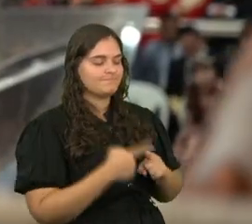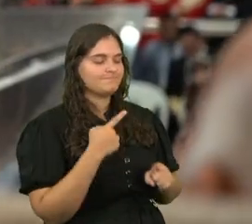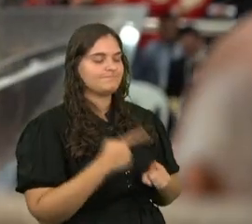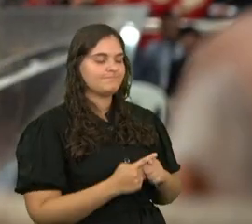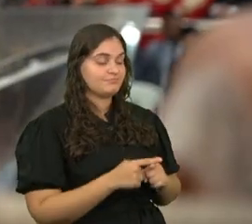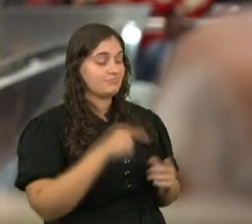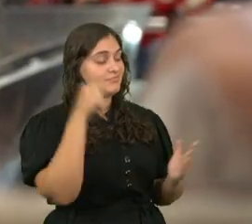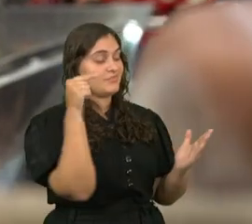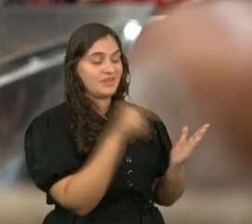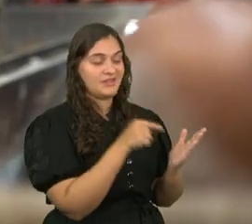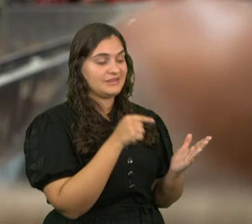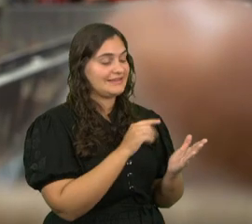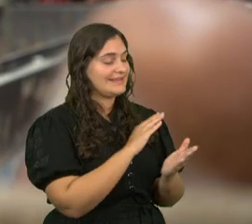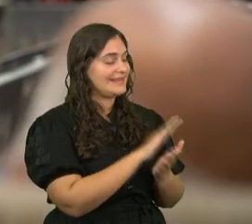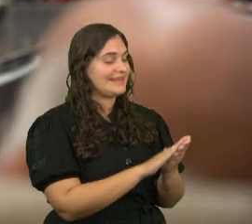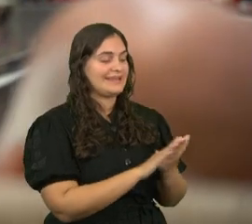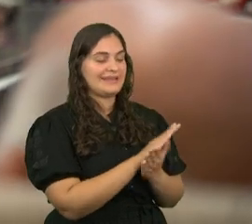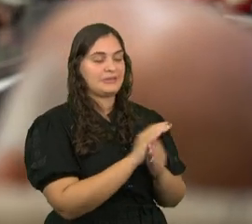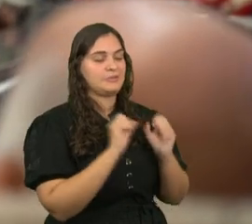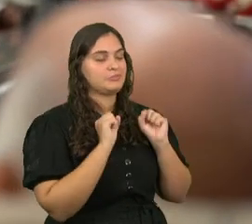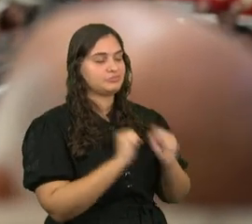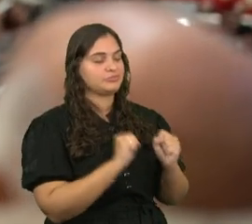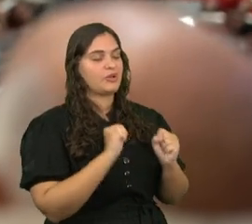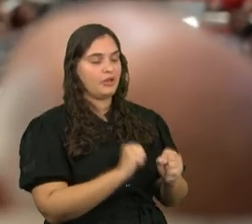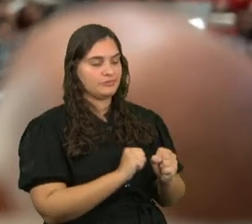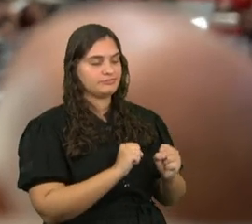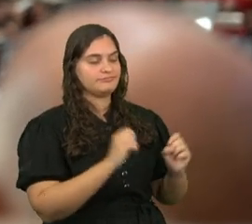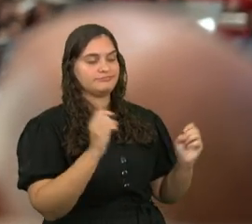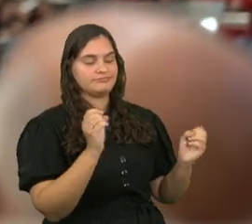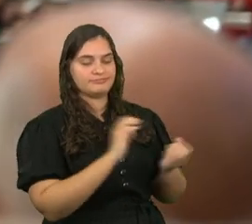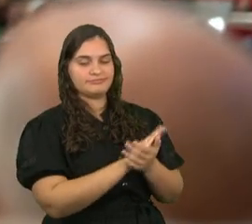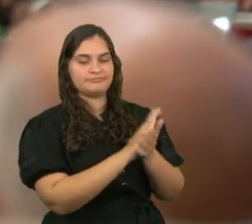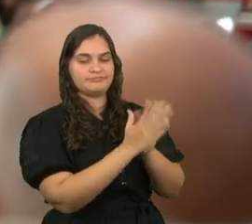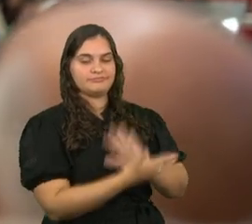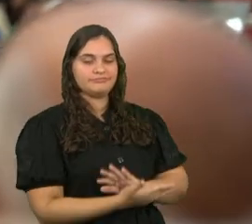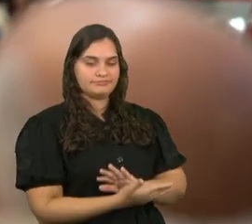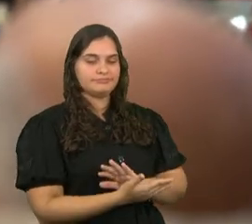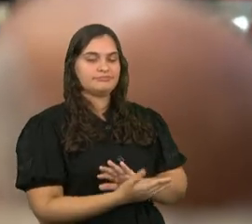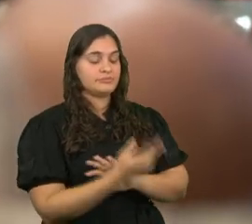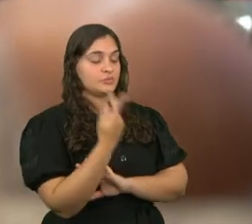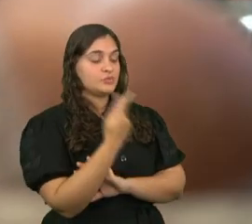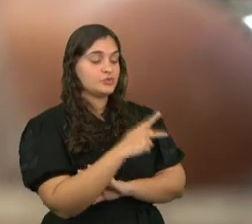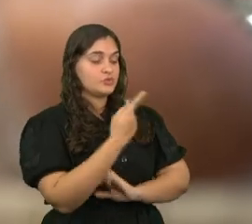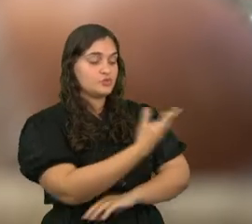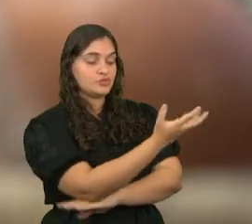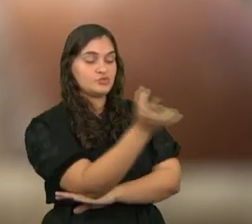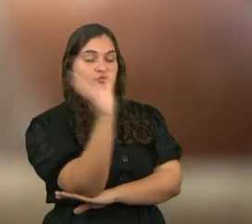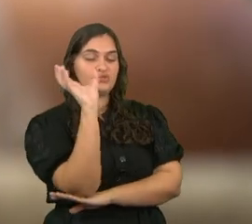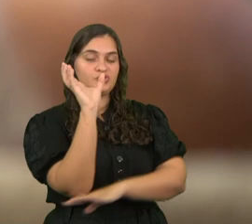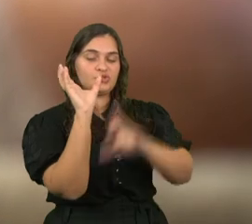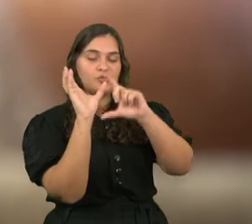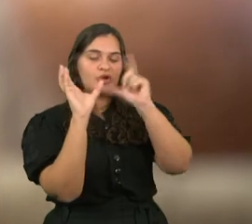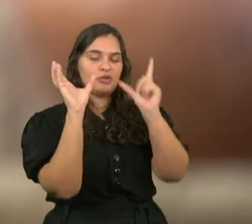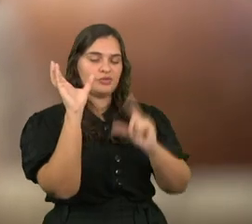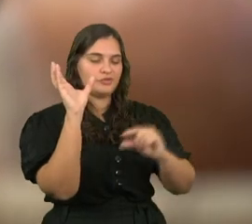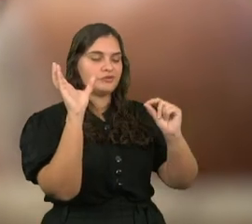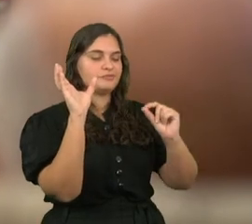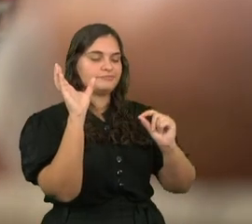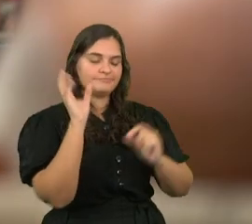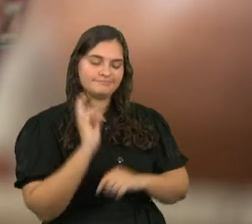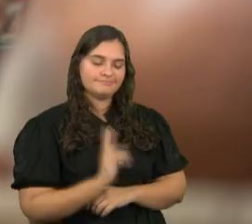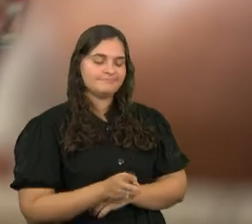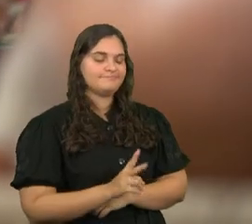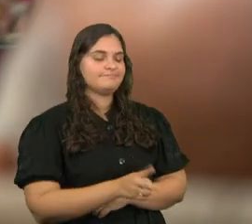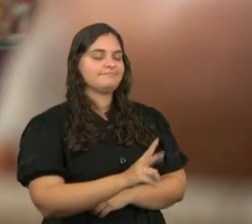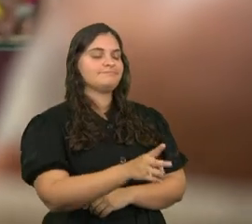E de fato, como a Bíblia descreve, as suas folhas continuam verdes. Porque todo dia